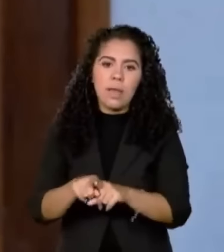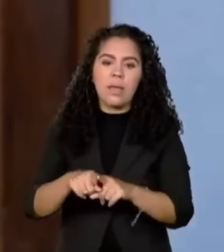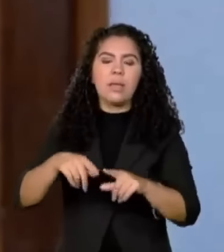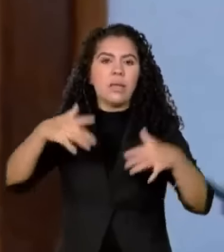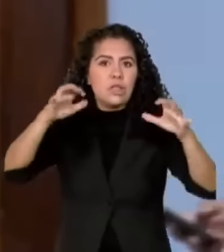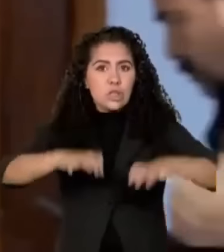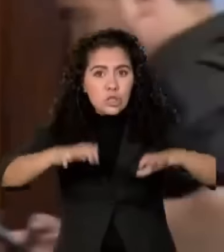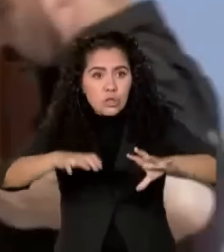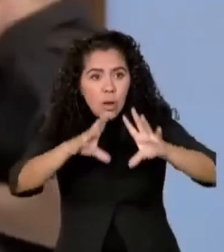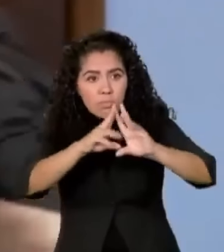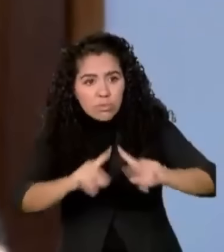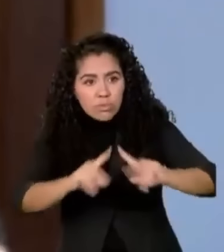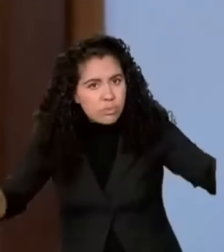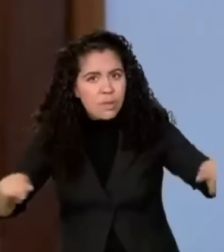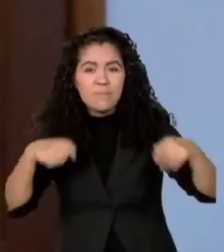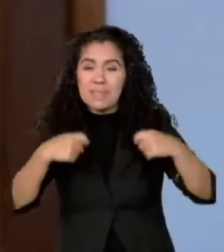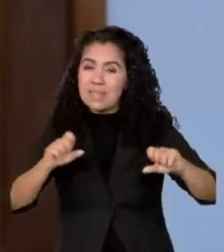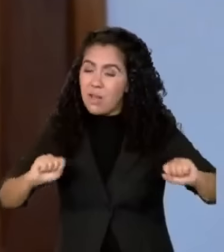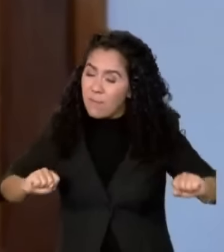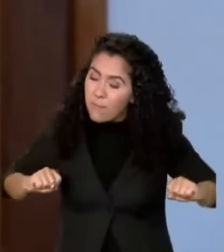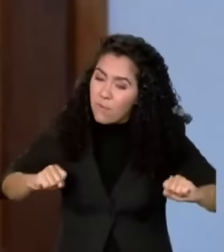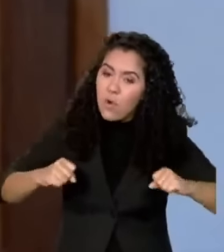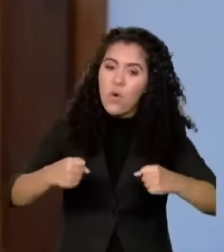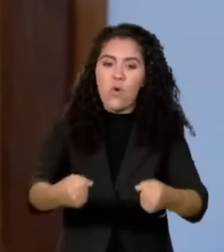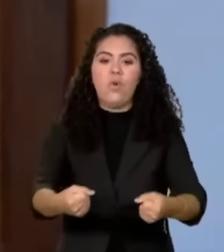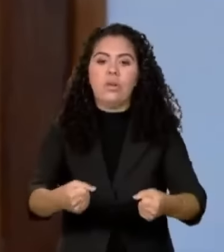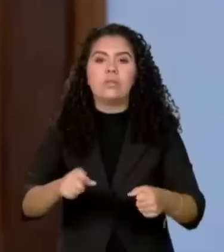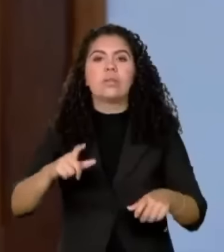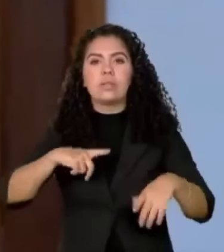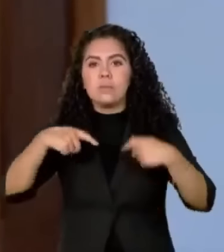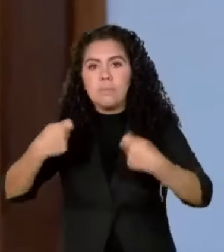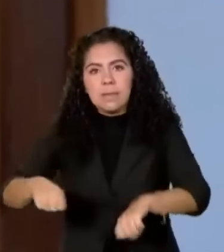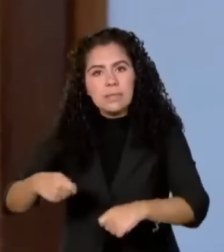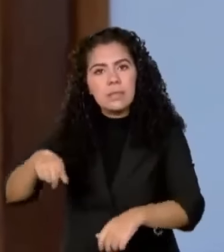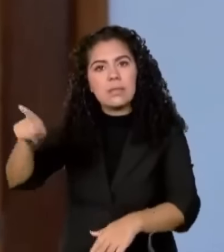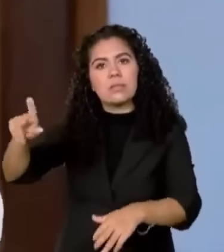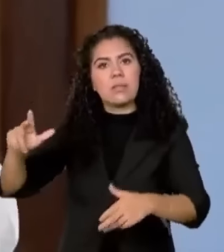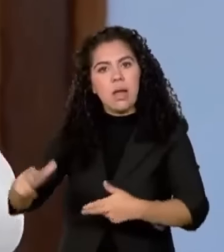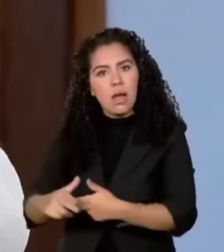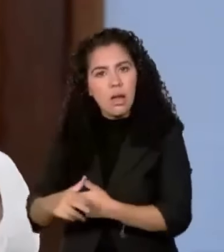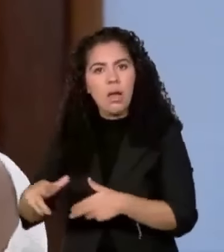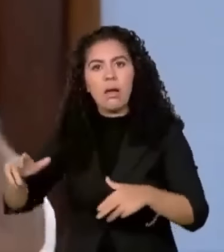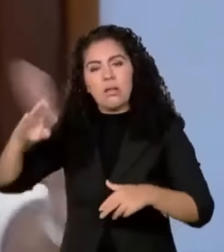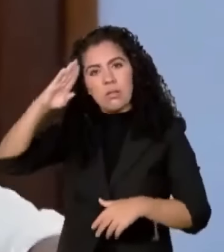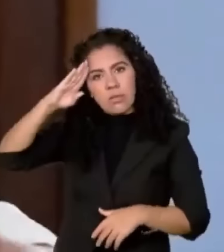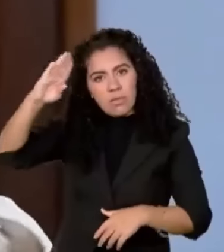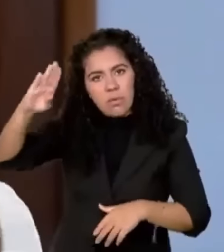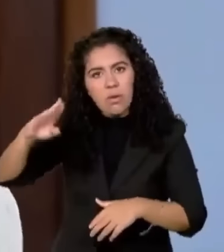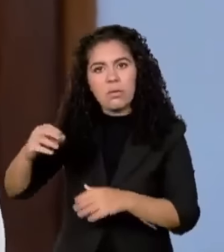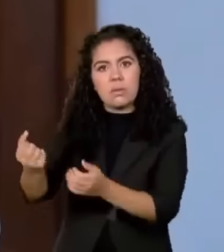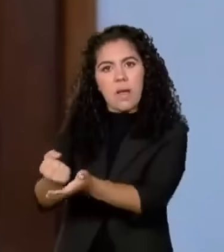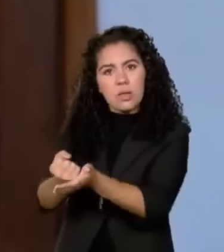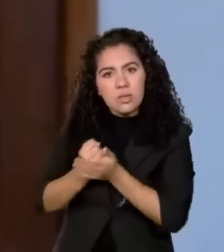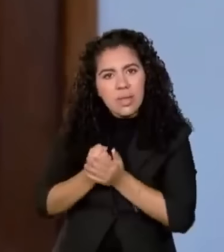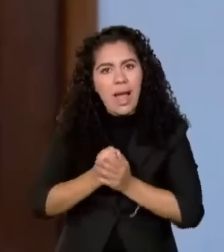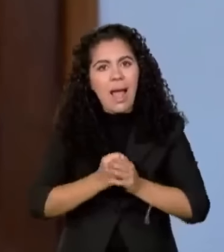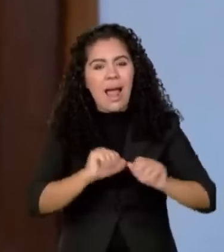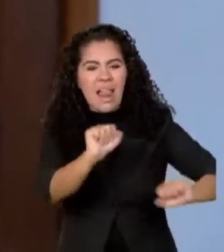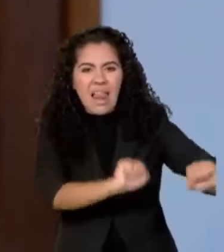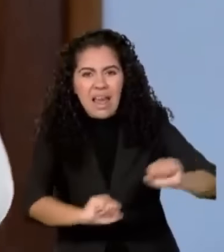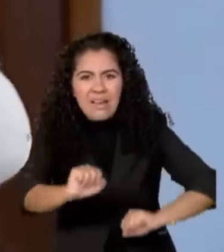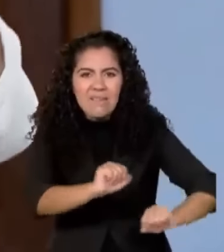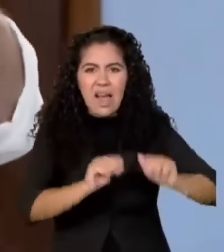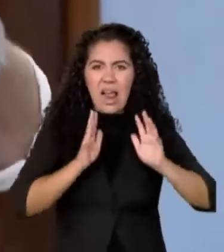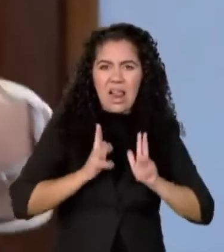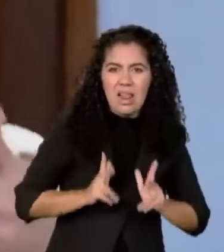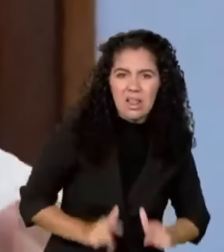passar, vai ter um esforço monumental, que vamos precisar das Forças Armadas também para limpar, arrumar, consertar, restabelecer conexão.